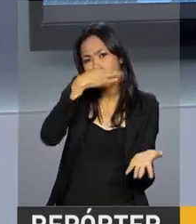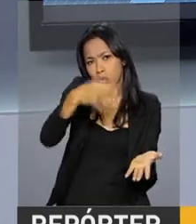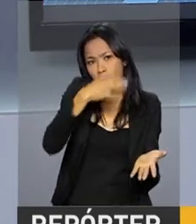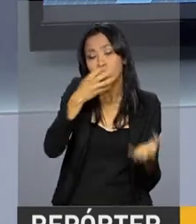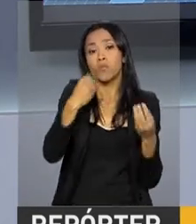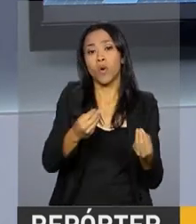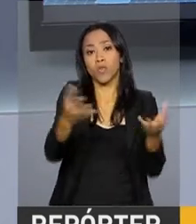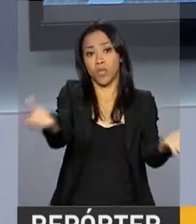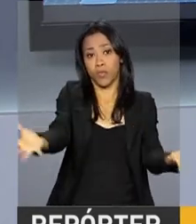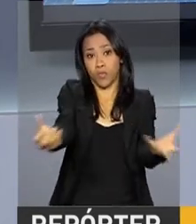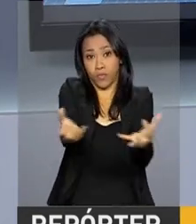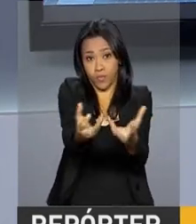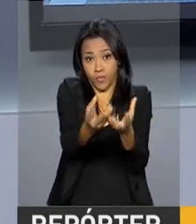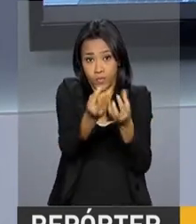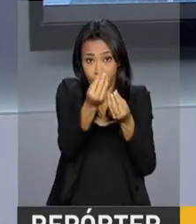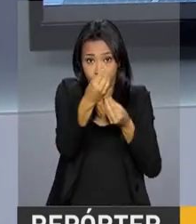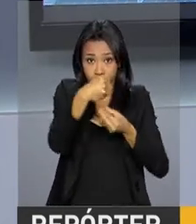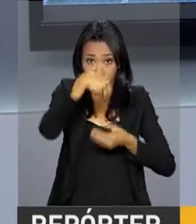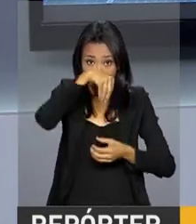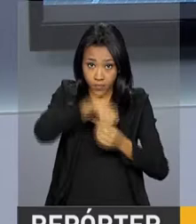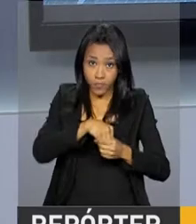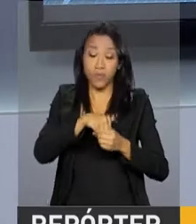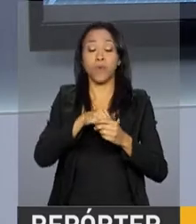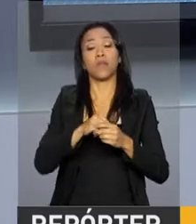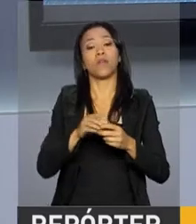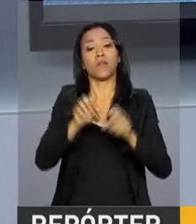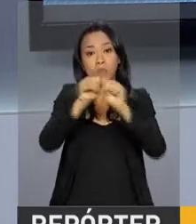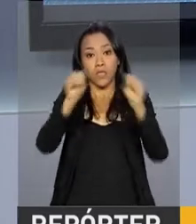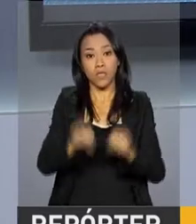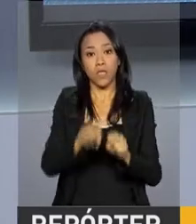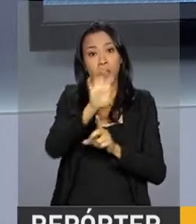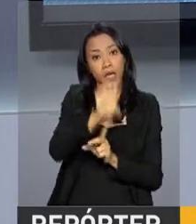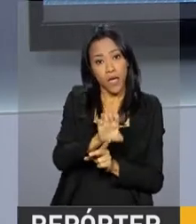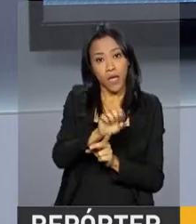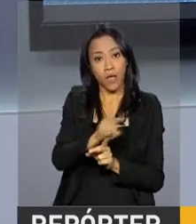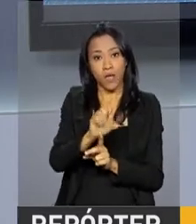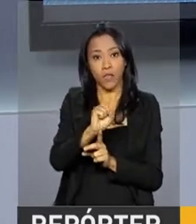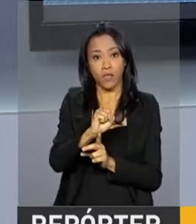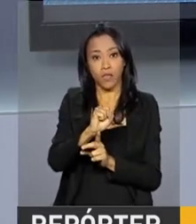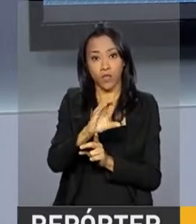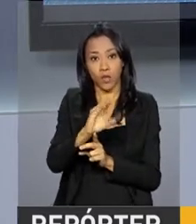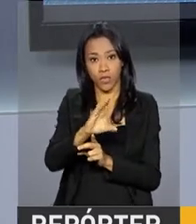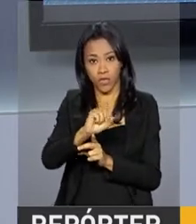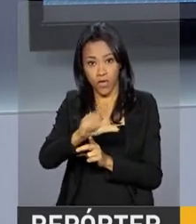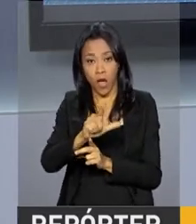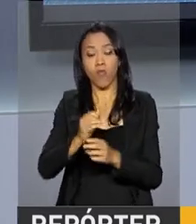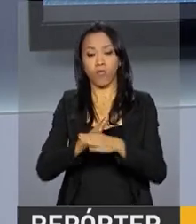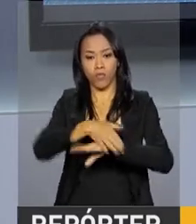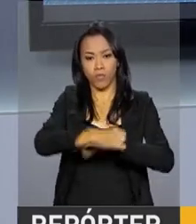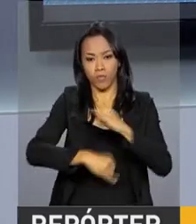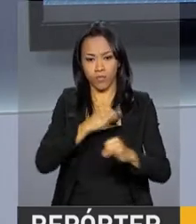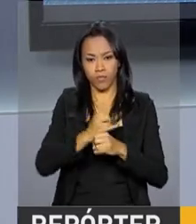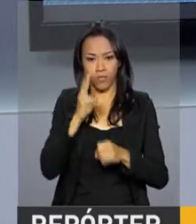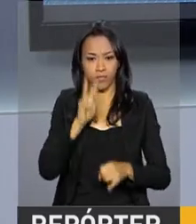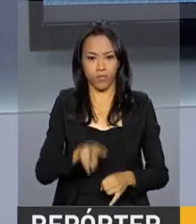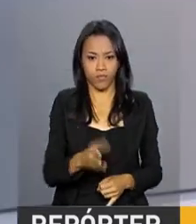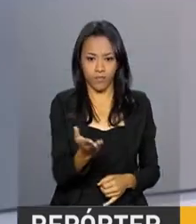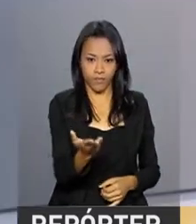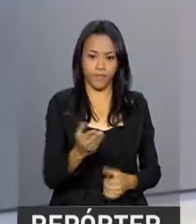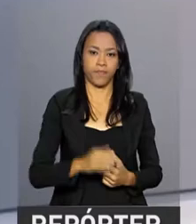ser encaminhadas para a equipe de suporte do e social em portal ponto e social ponto gov.br